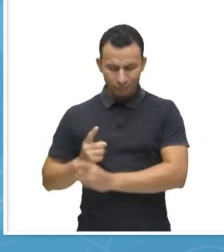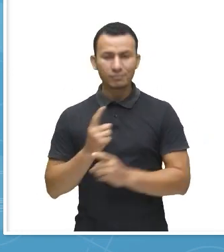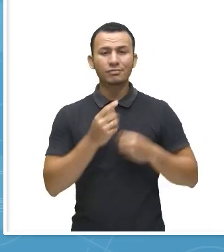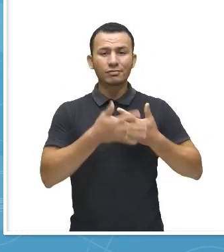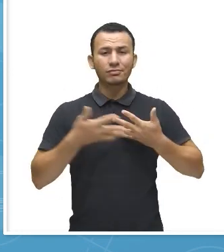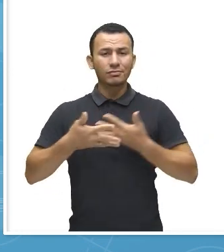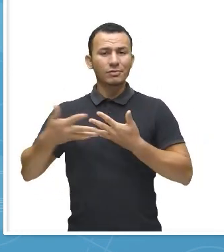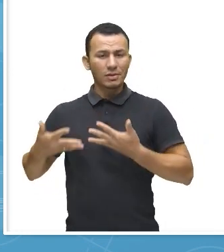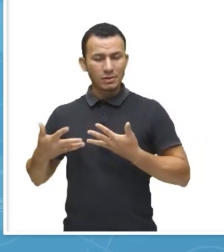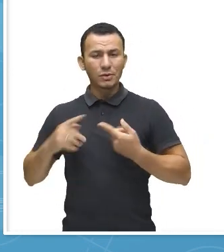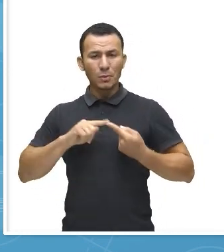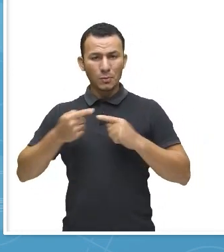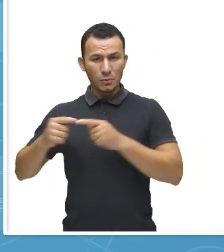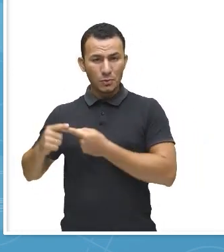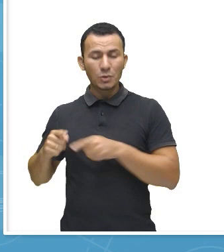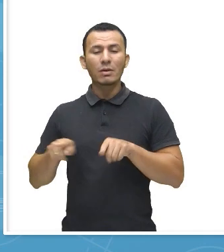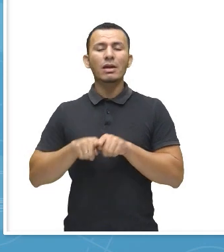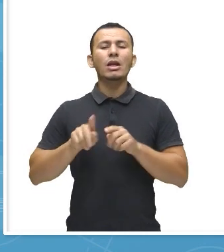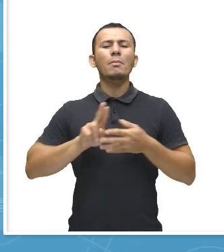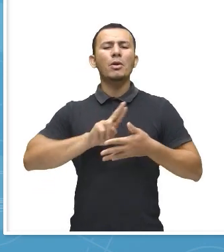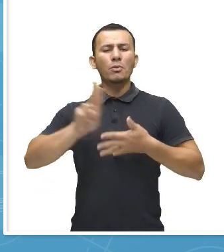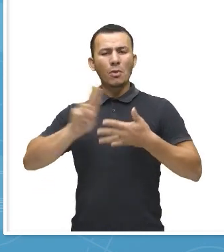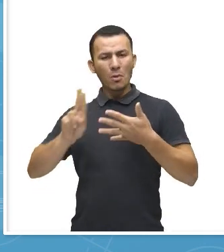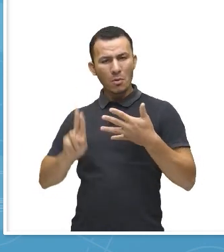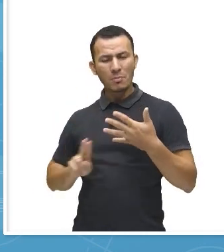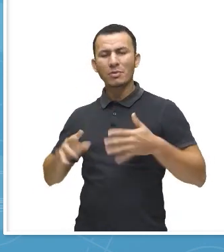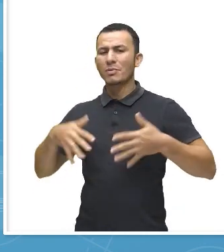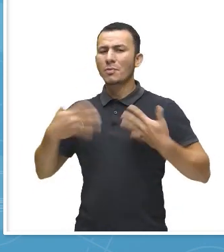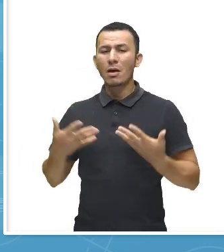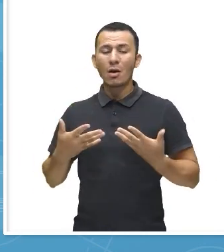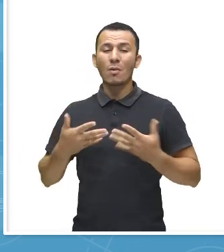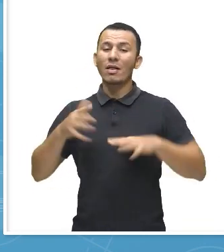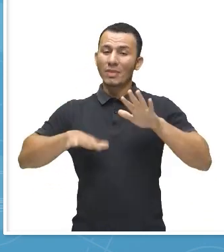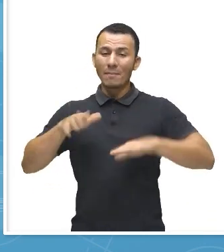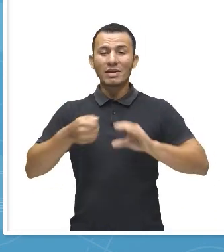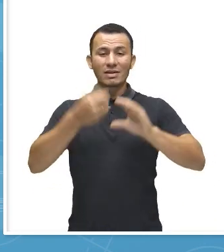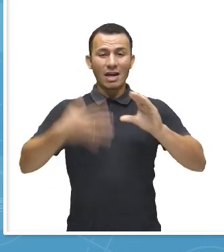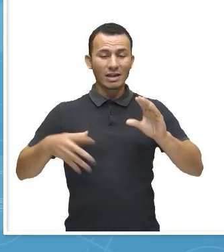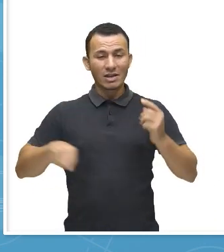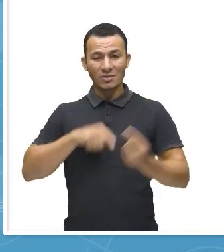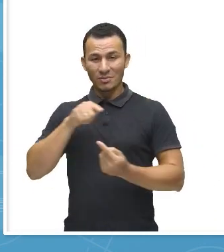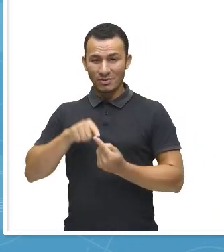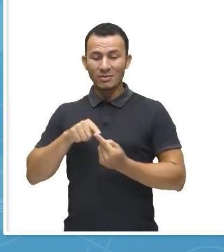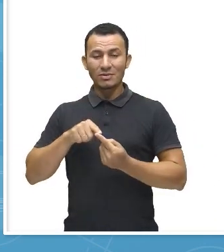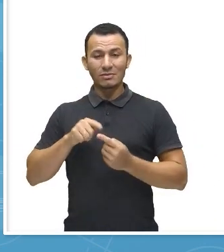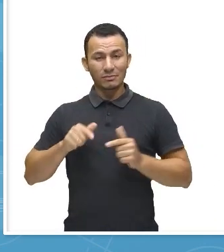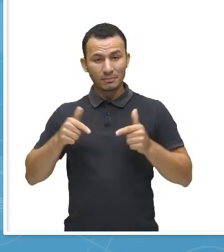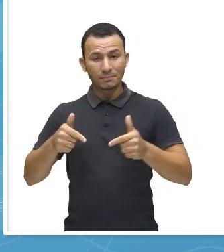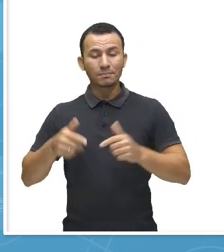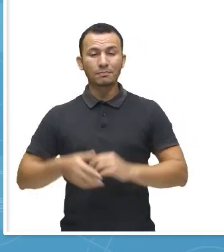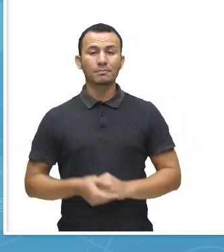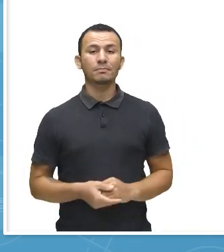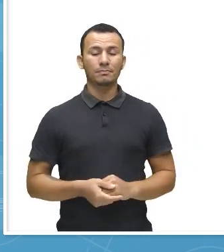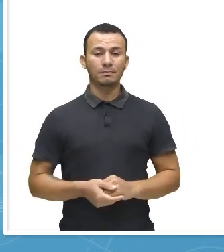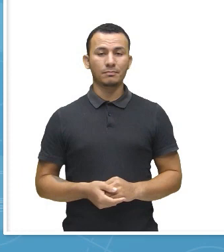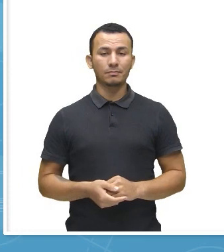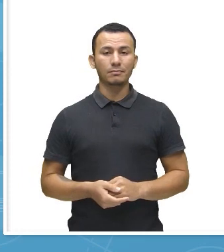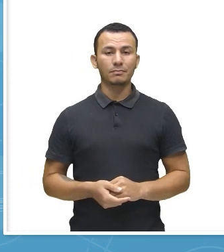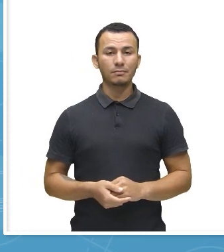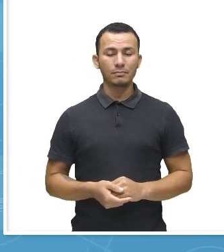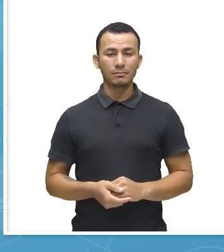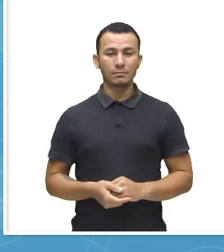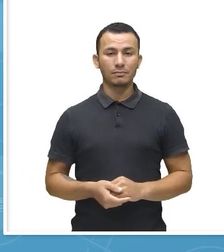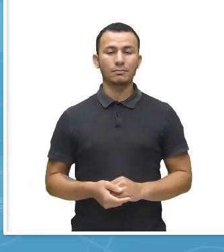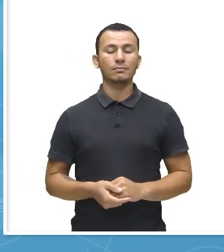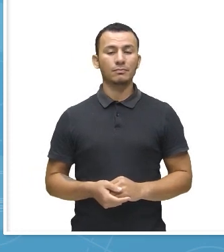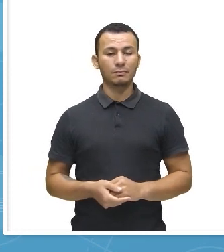conjuntivo e os nomes que ele vai recebendo de acordo com a sua característica e a função que ele desempenha. Então nós temos aqui, ó,